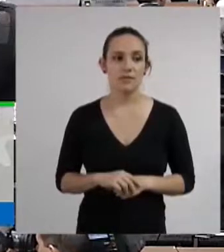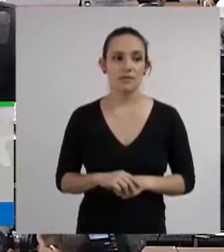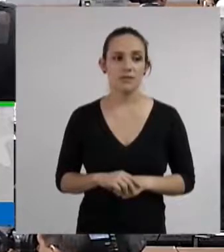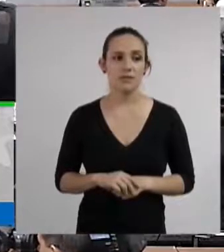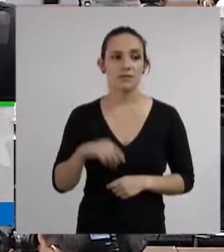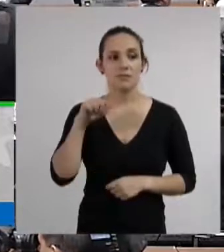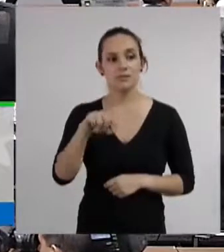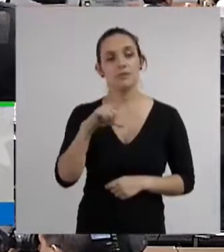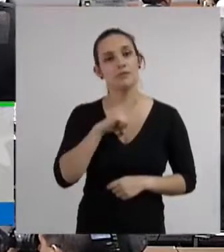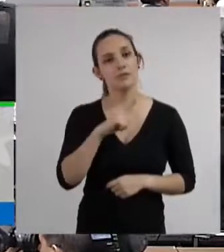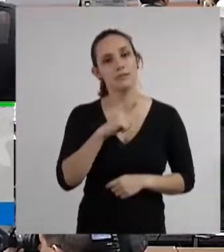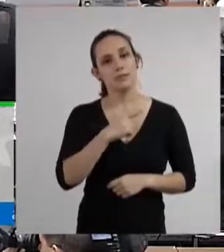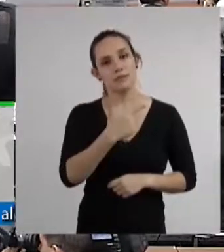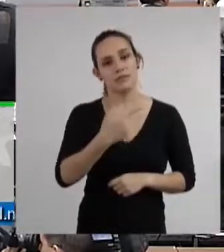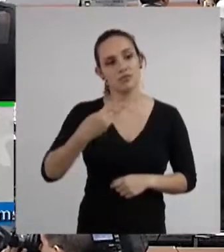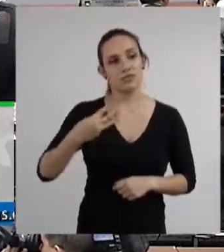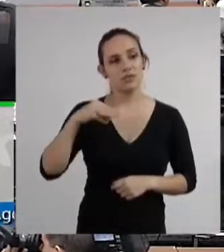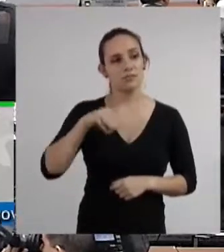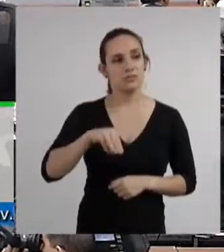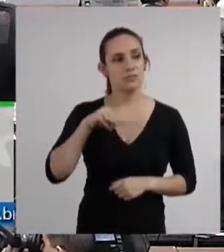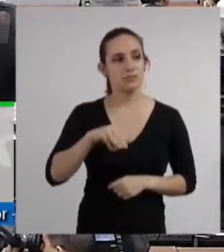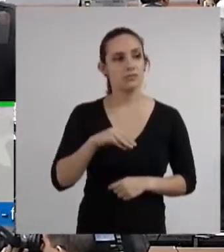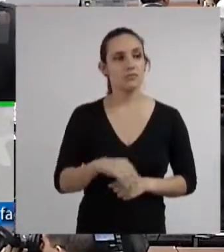Vossa Excelência disporá de 23 minutos.